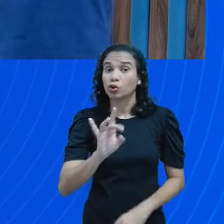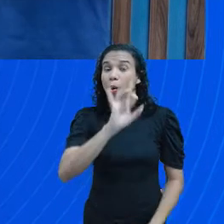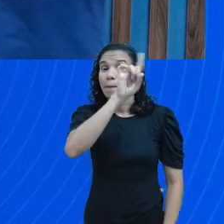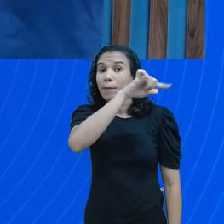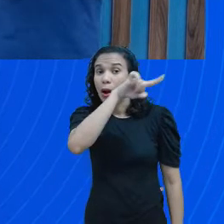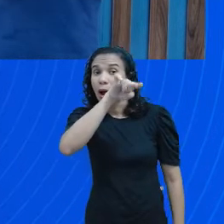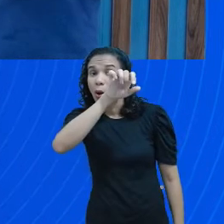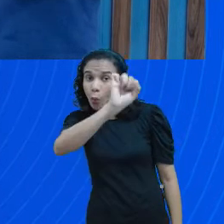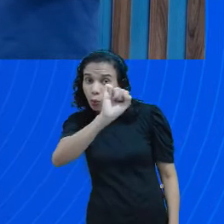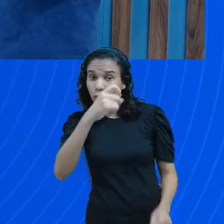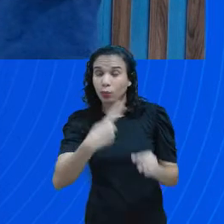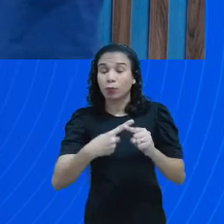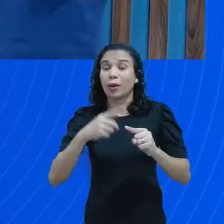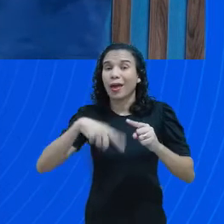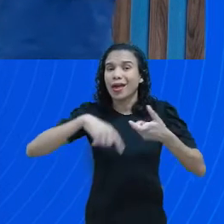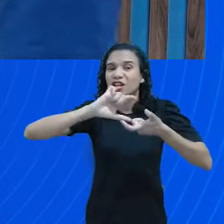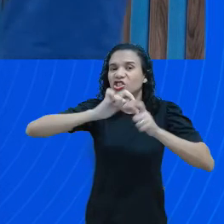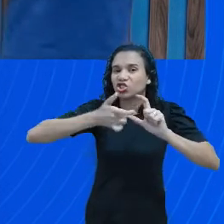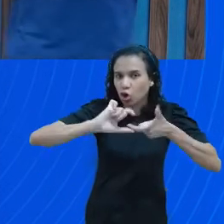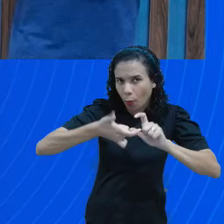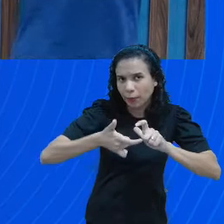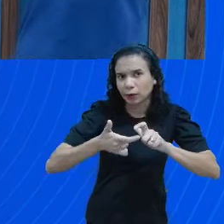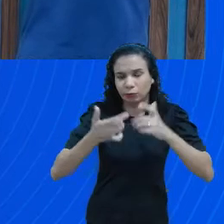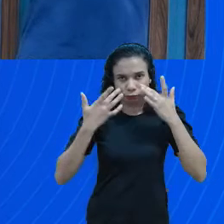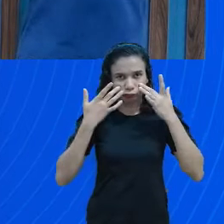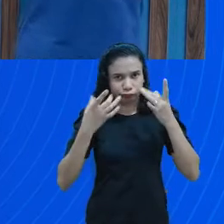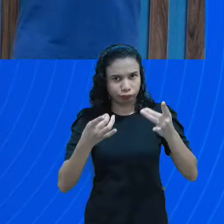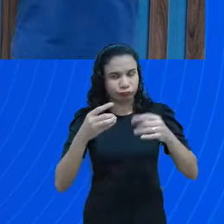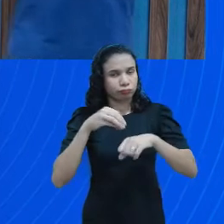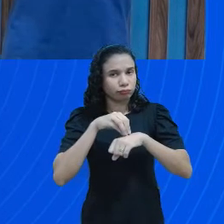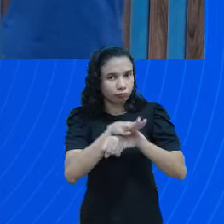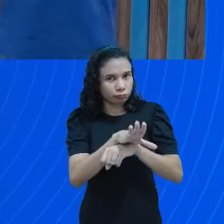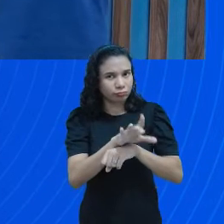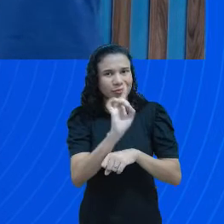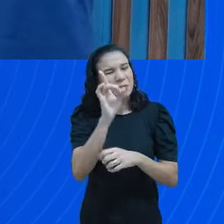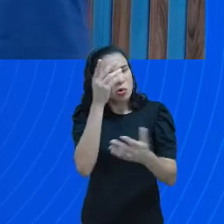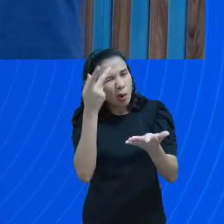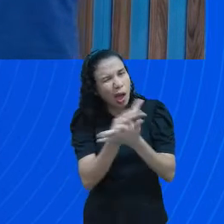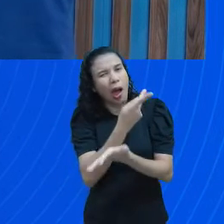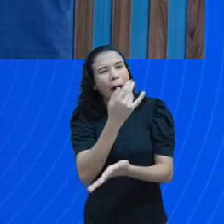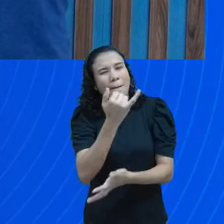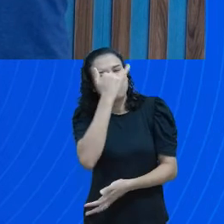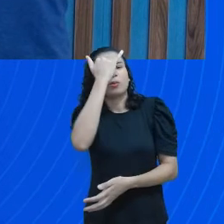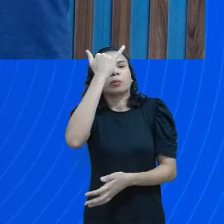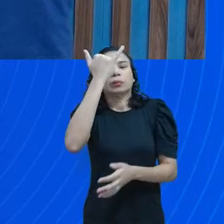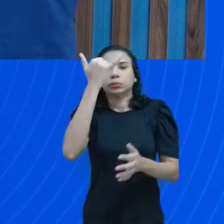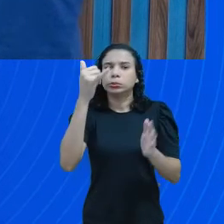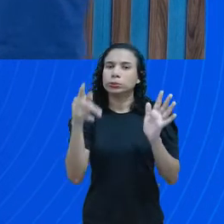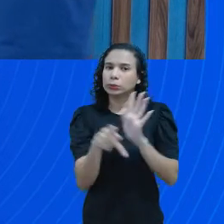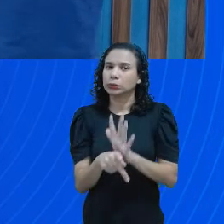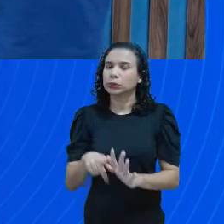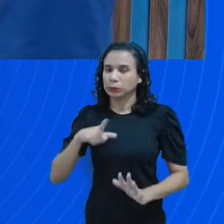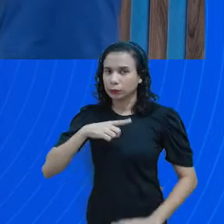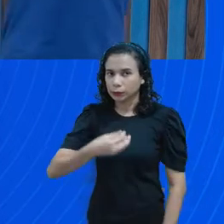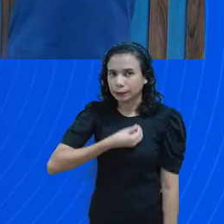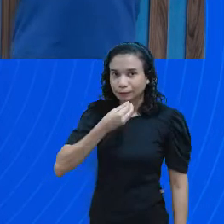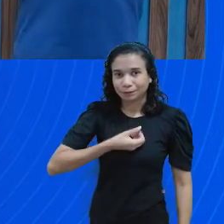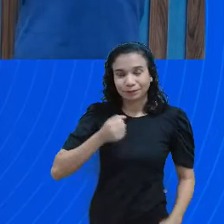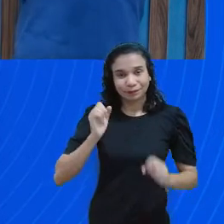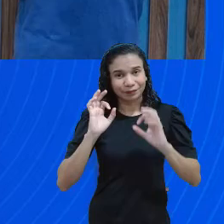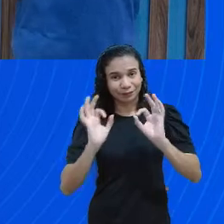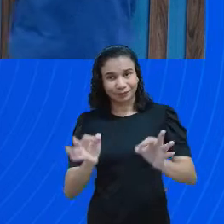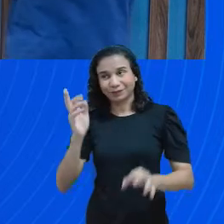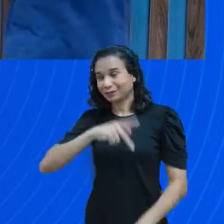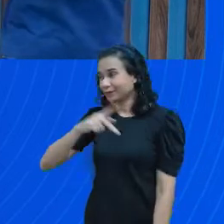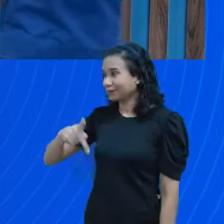de geometria, tá certo? Então, cuidado com essas pegadinhas, para você não cair, não dar errado aí para você a situação. Não é isso aí, Marta,